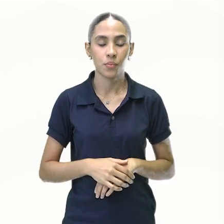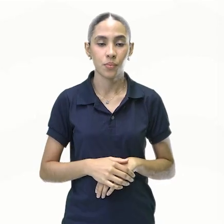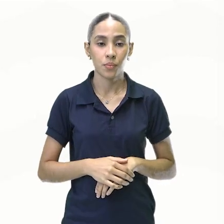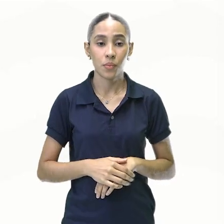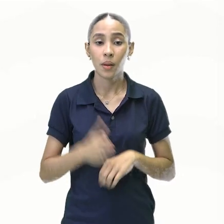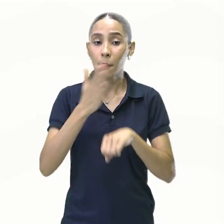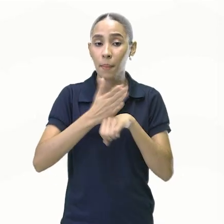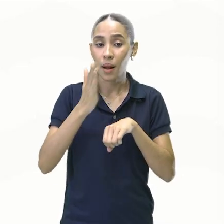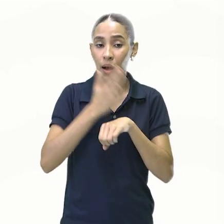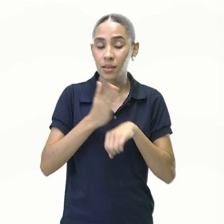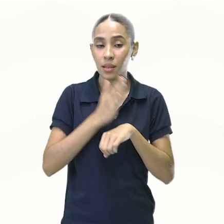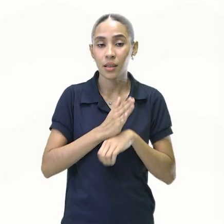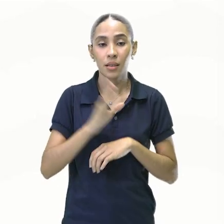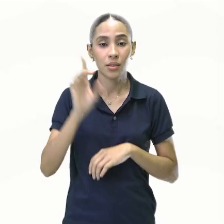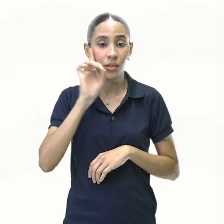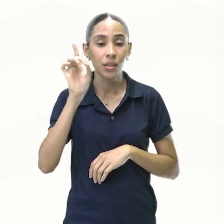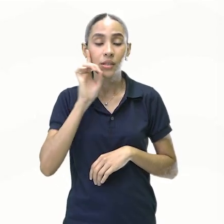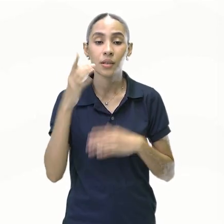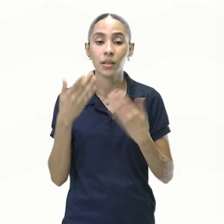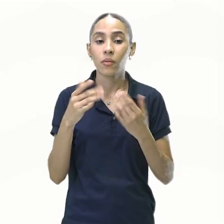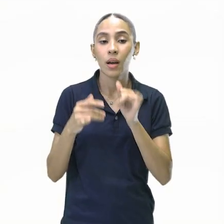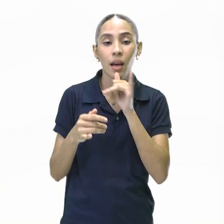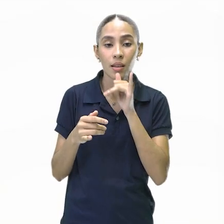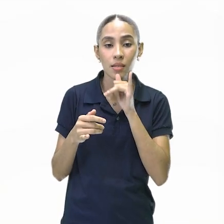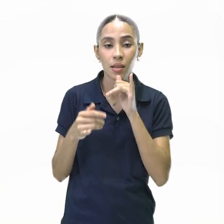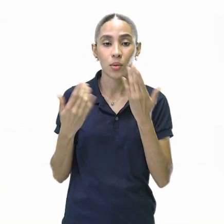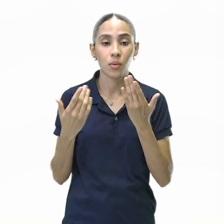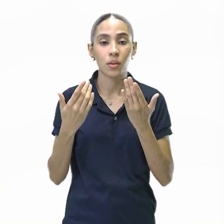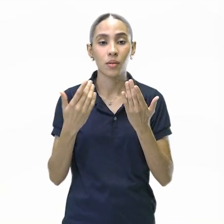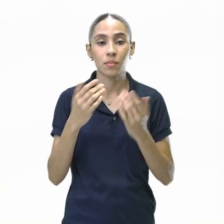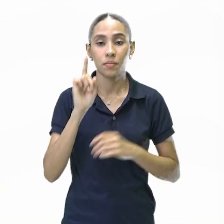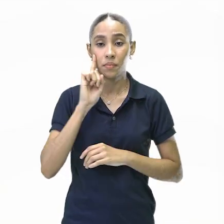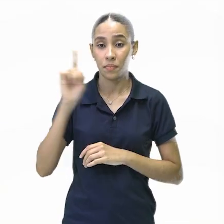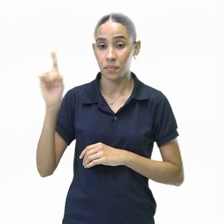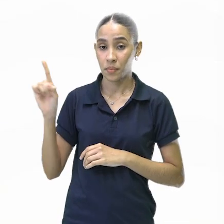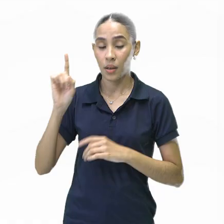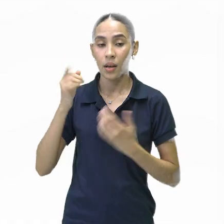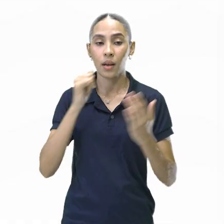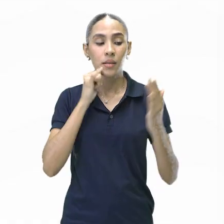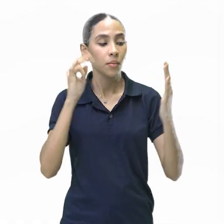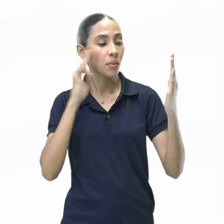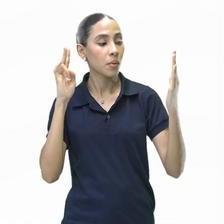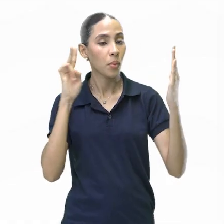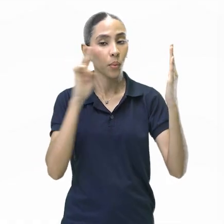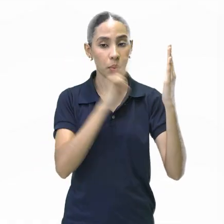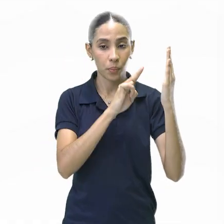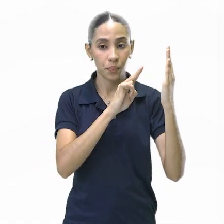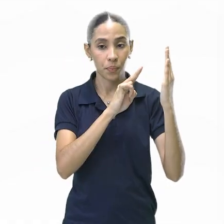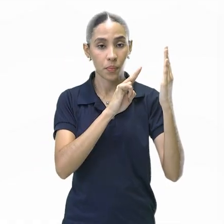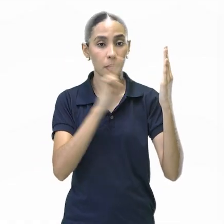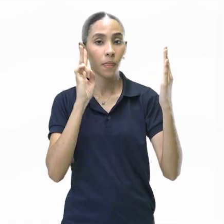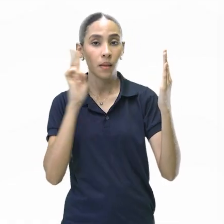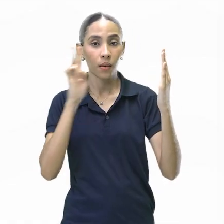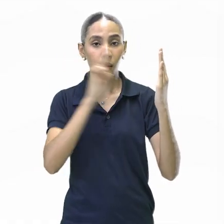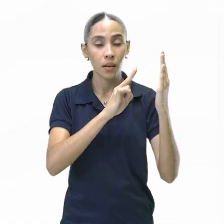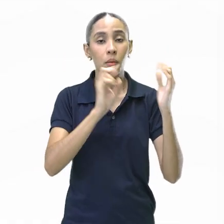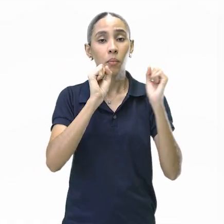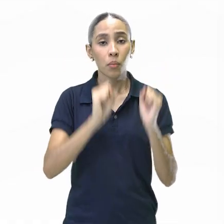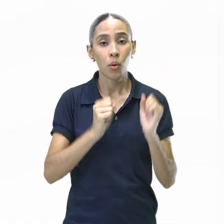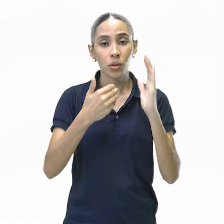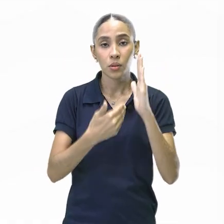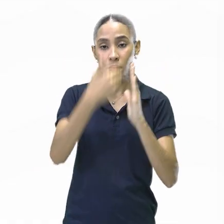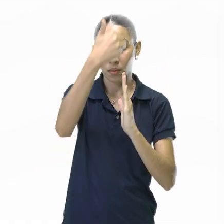práticas no nosso cotidiano, como, por exemplo, a reflexão que acontece pelos espelhos, tanto planos quanto